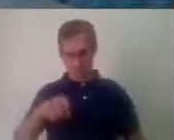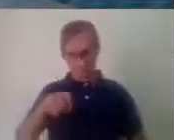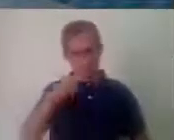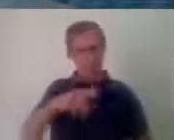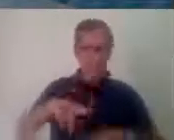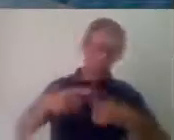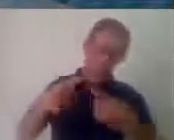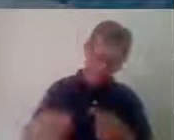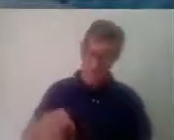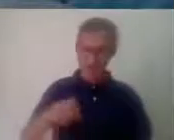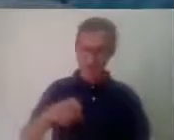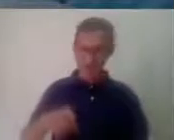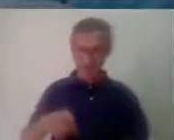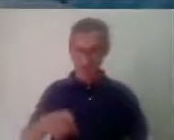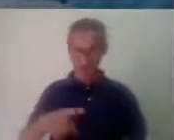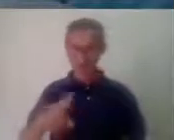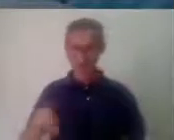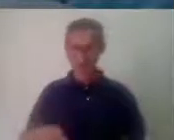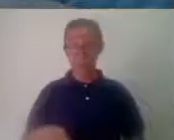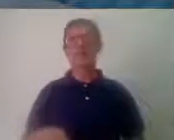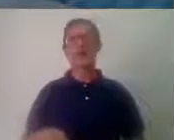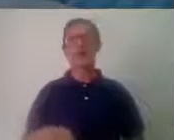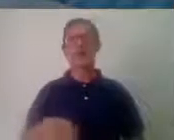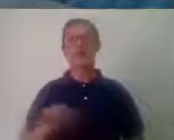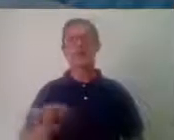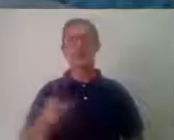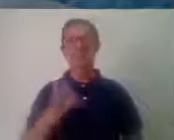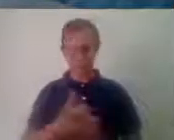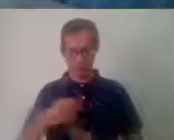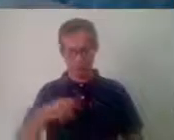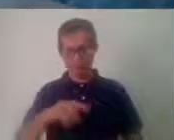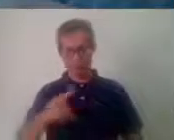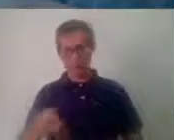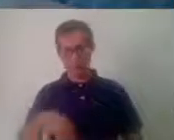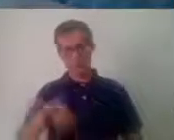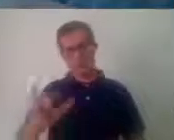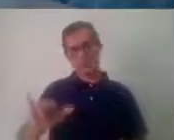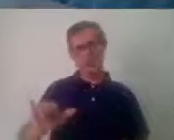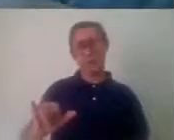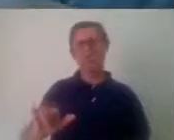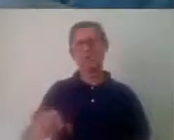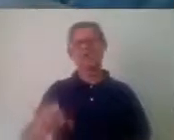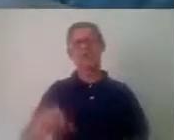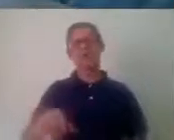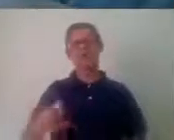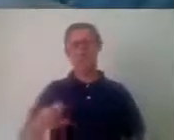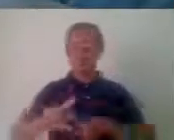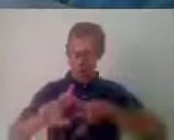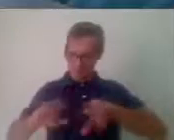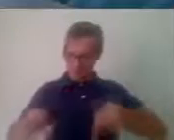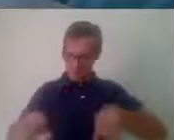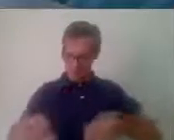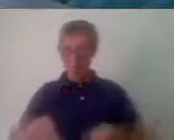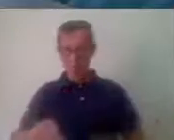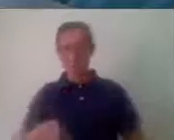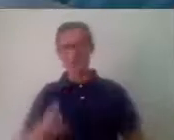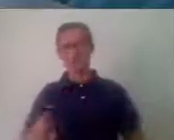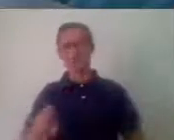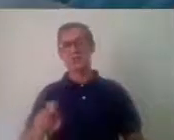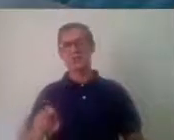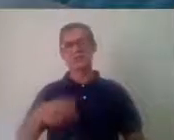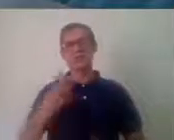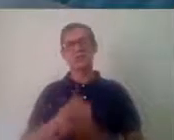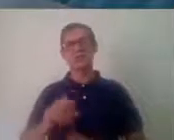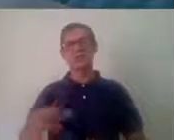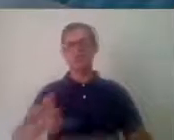professora. X varia, y é constante. Estou integrando em relação a y. X varia, x é constante, y